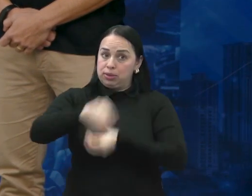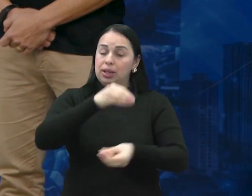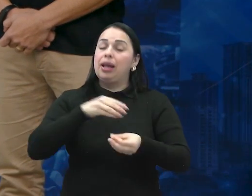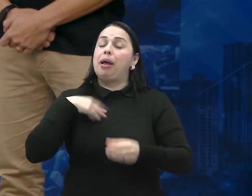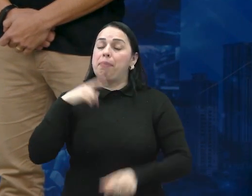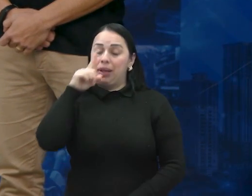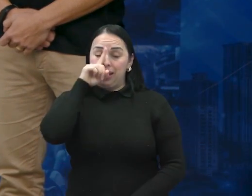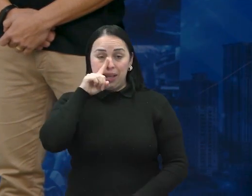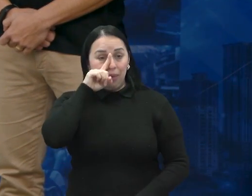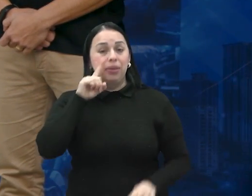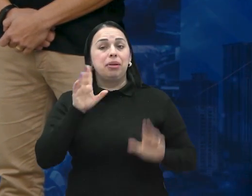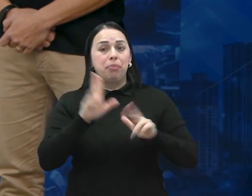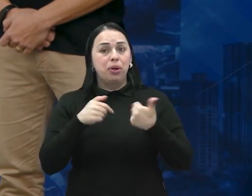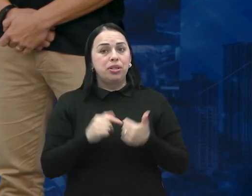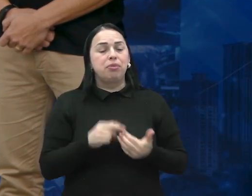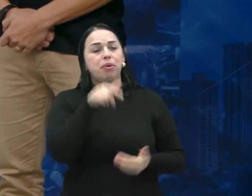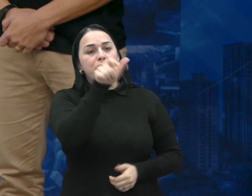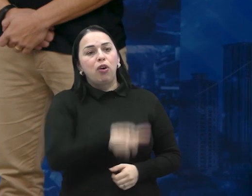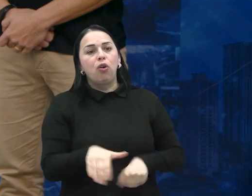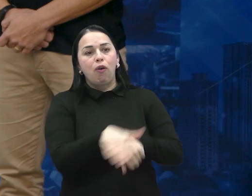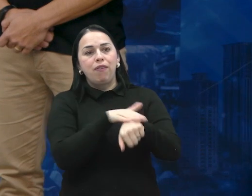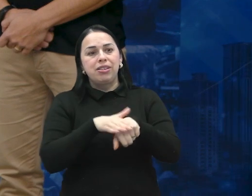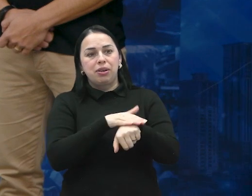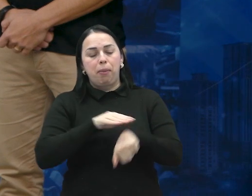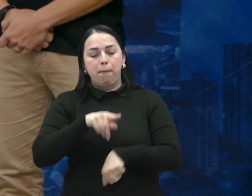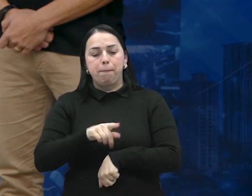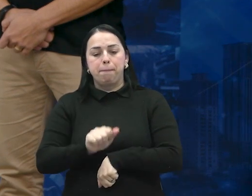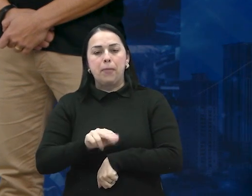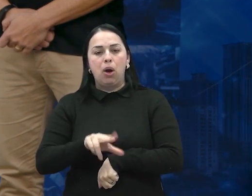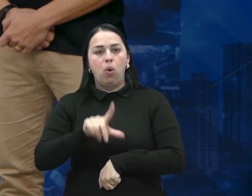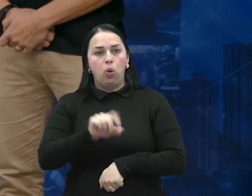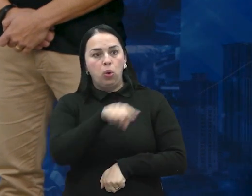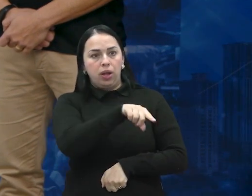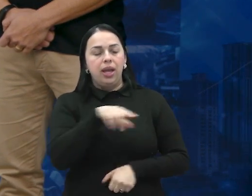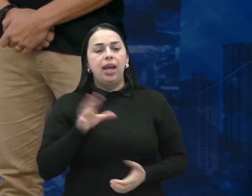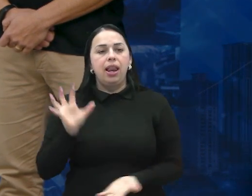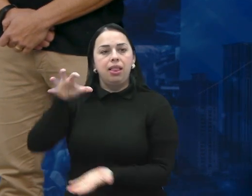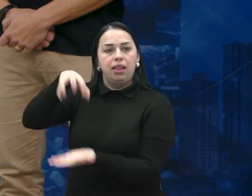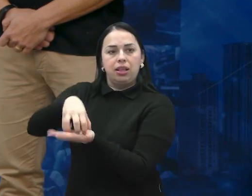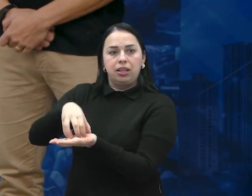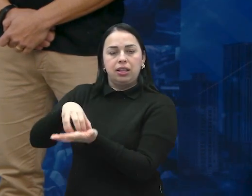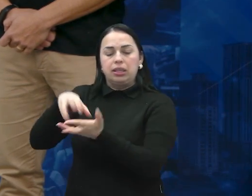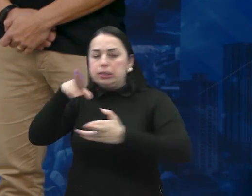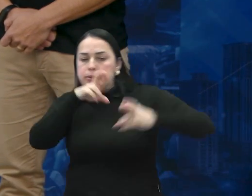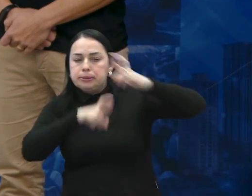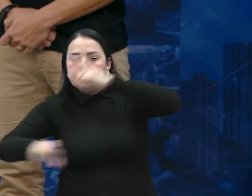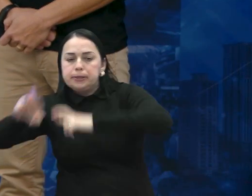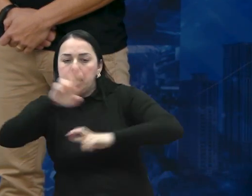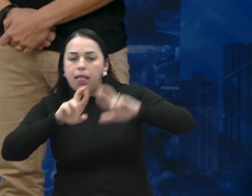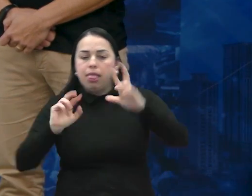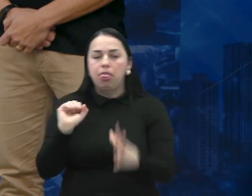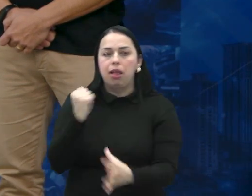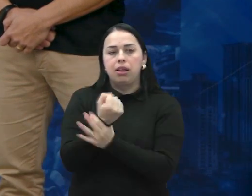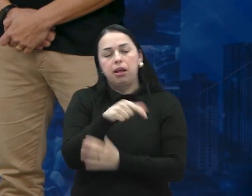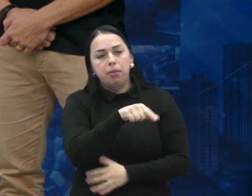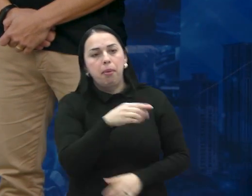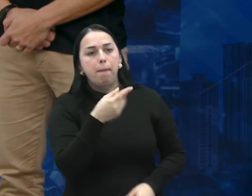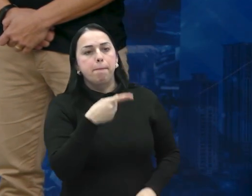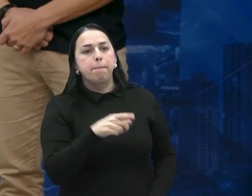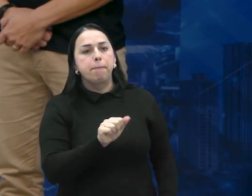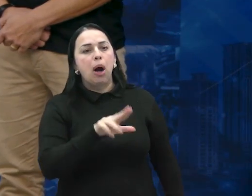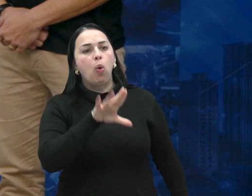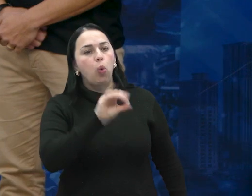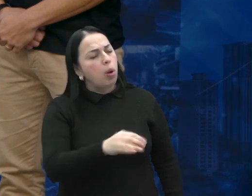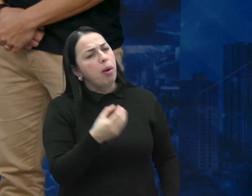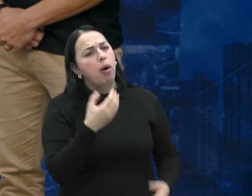fazer um balanço sobre a lei, vamos conversar com Paulo Guimarães, CEO do Observatório Nacional de Segurança Viária.